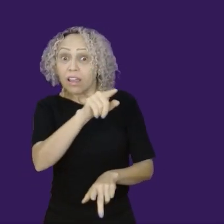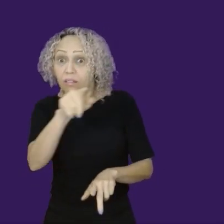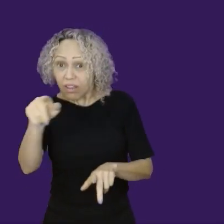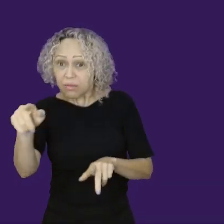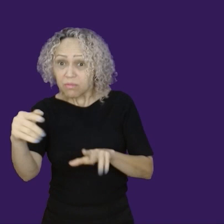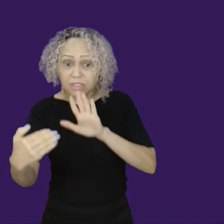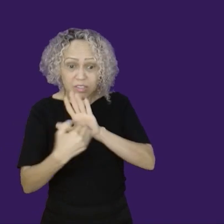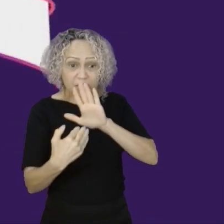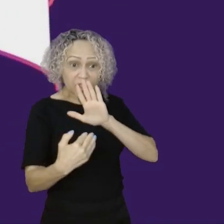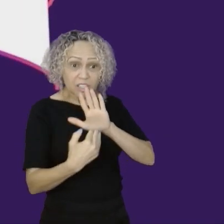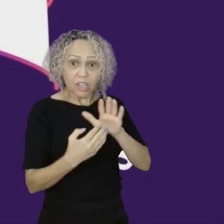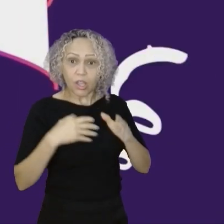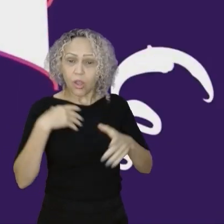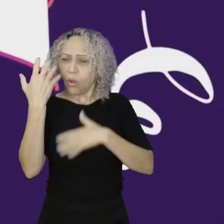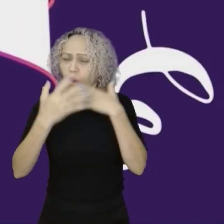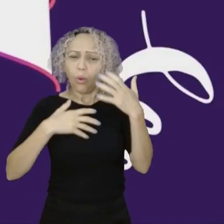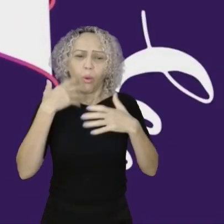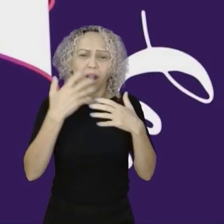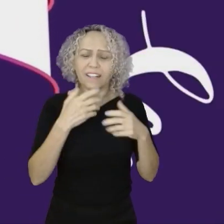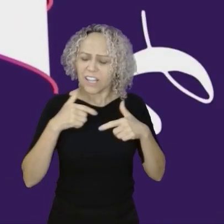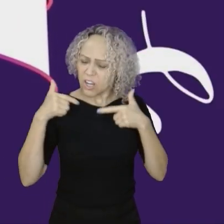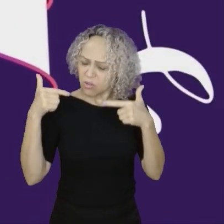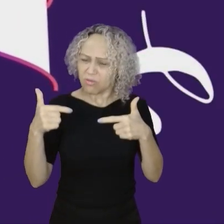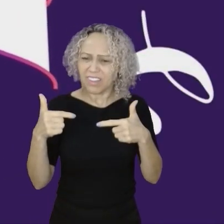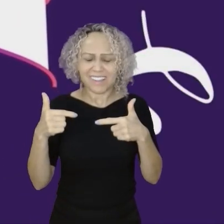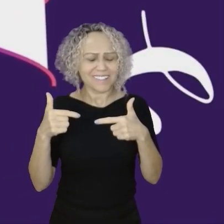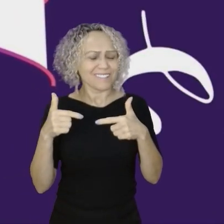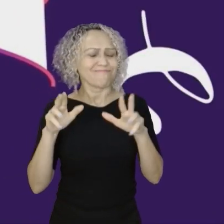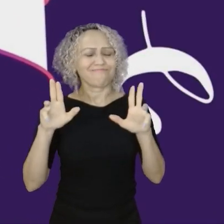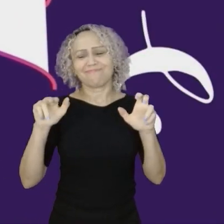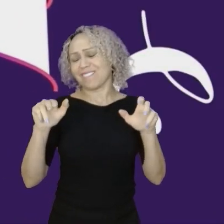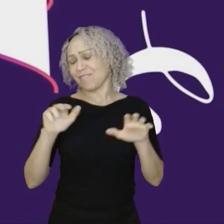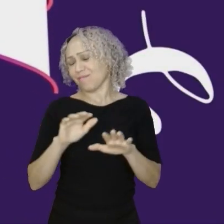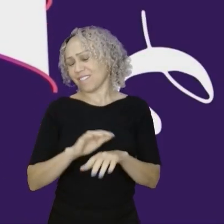Ninguém vai me impedir de cantar e lutar.